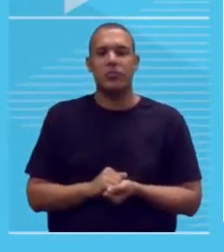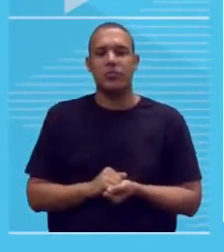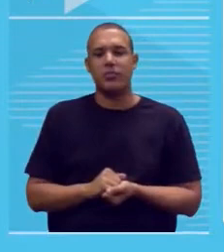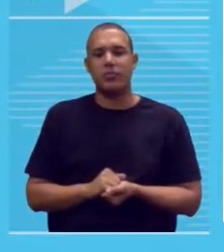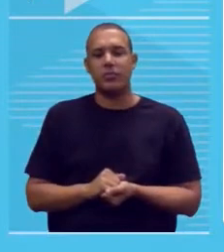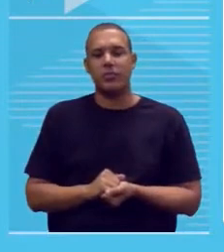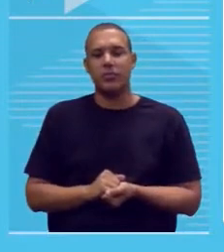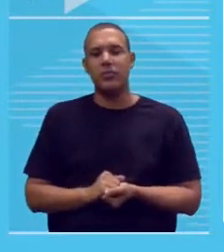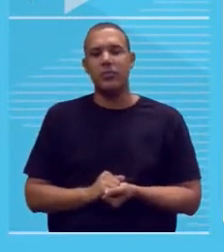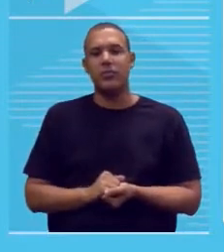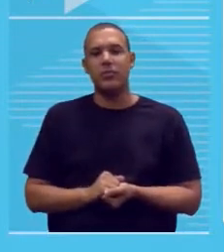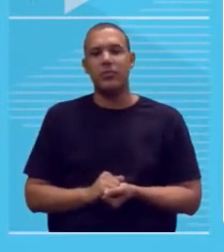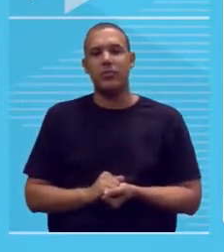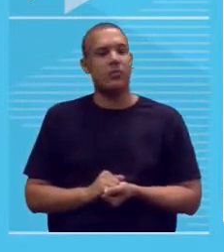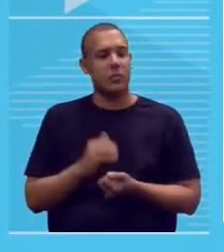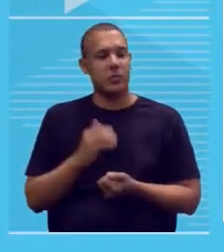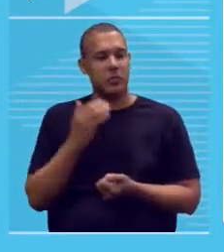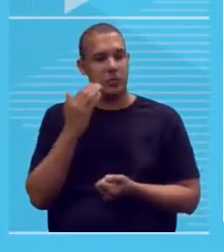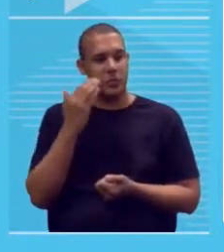YB menos